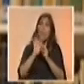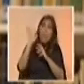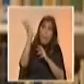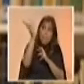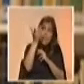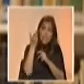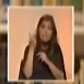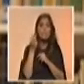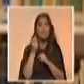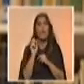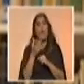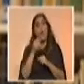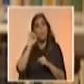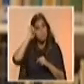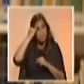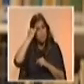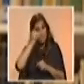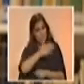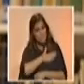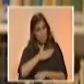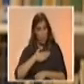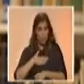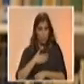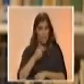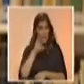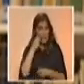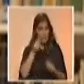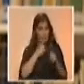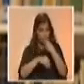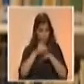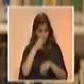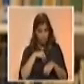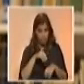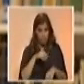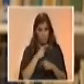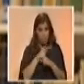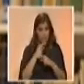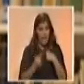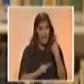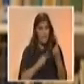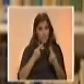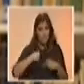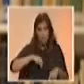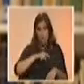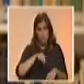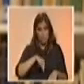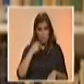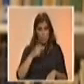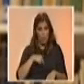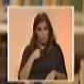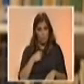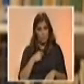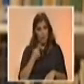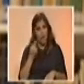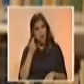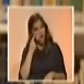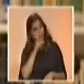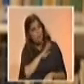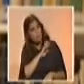ser até nefastos para a saúde dos consumidores. Porque, muitas vezes, nós próprios estamos quase a servir de cobaias